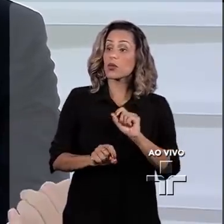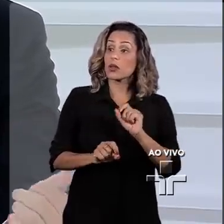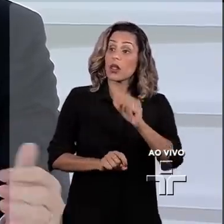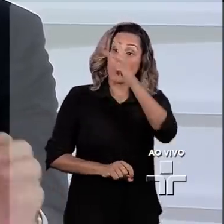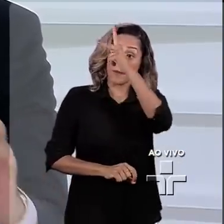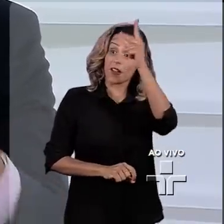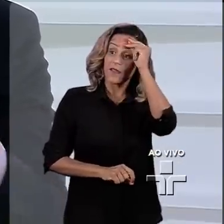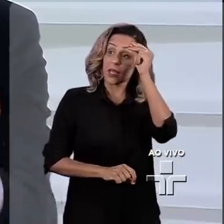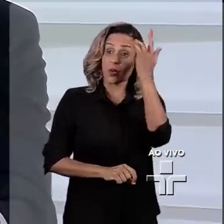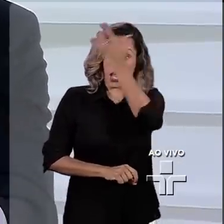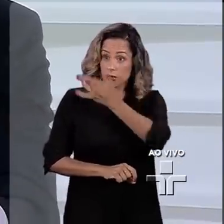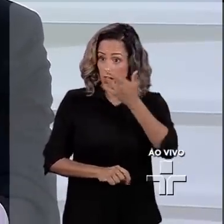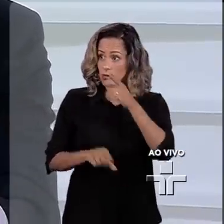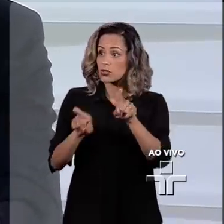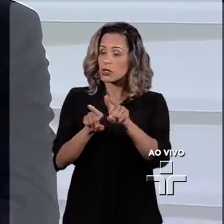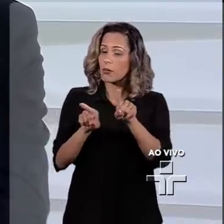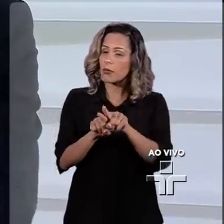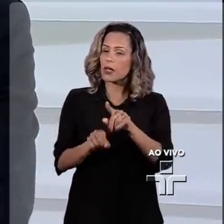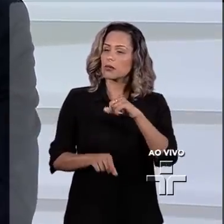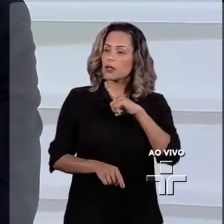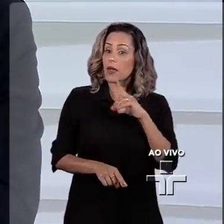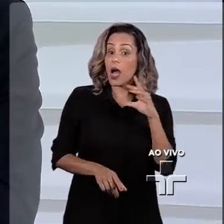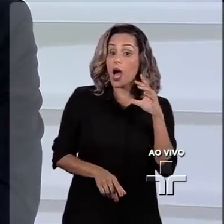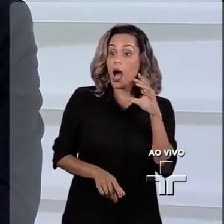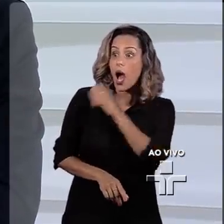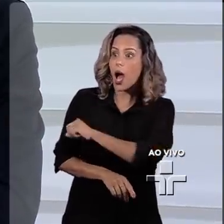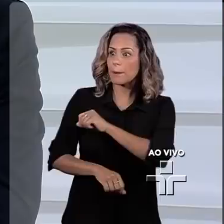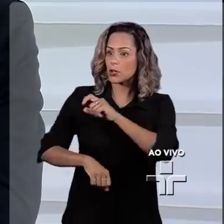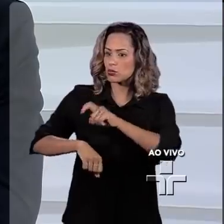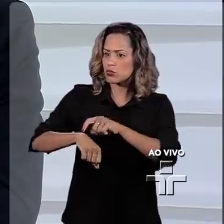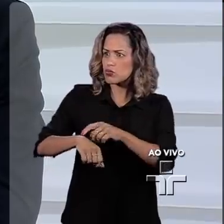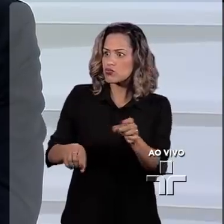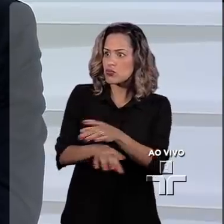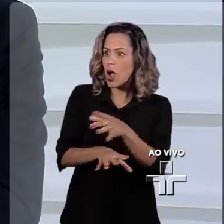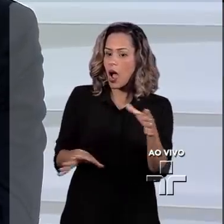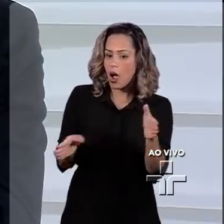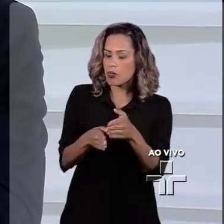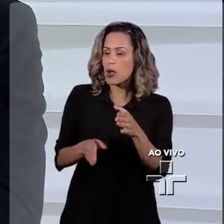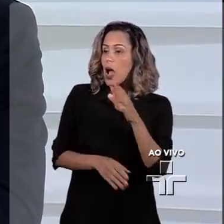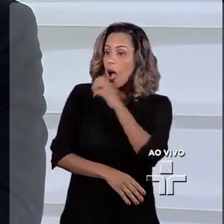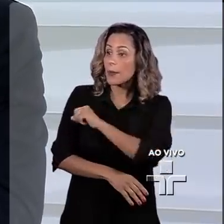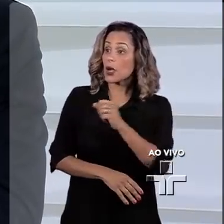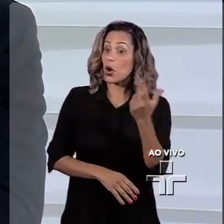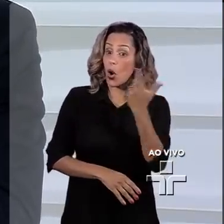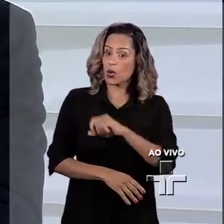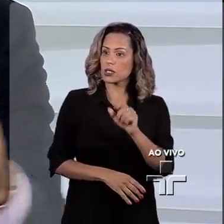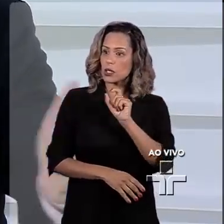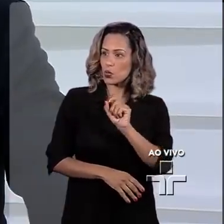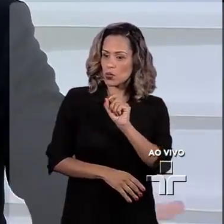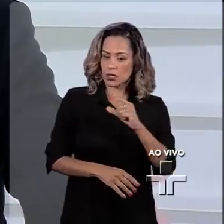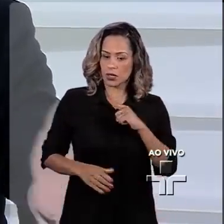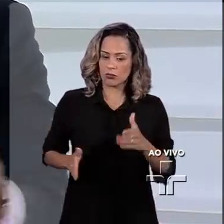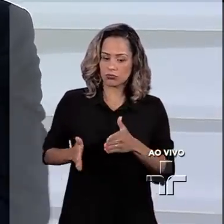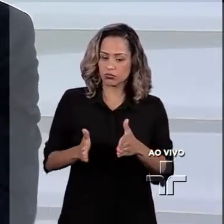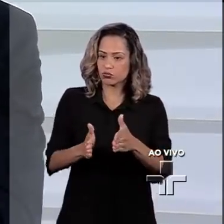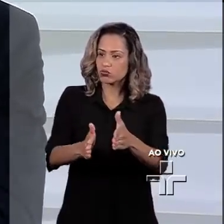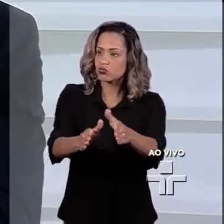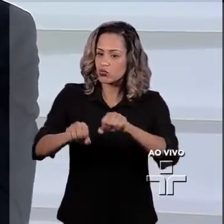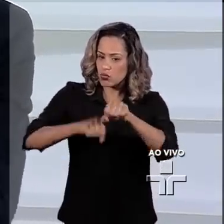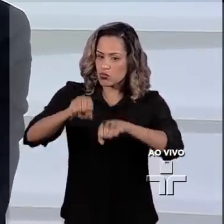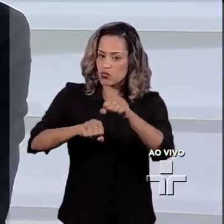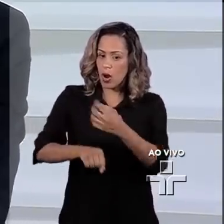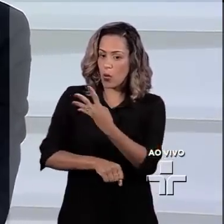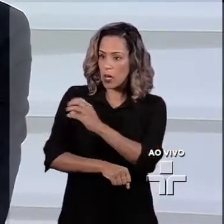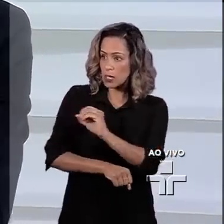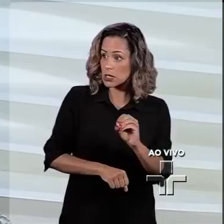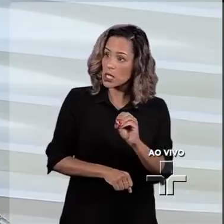prefeito Haddad, em muito pouco tempo, estabelecer 400 quilômetros de ciclovia. Não era uma obra do Haddad, era, na verdade, um projeto